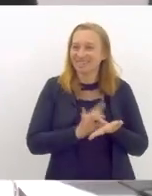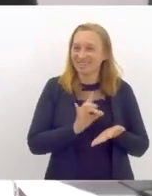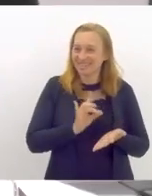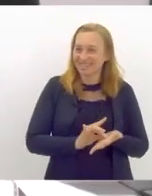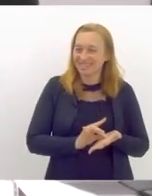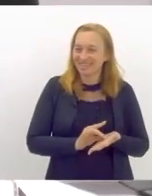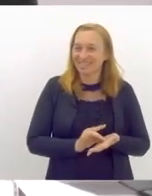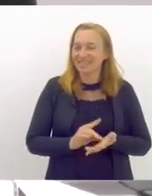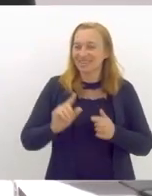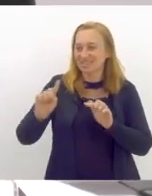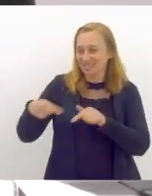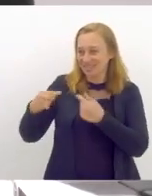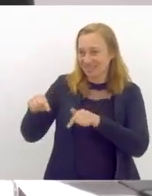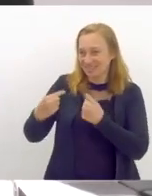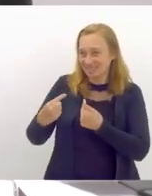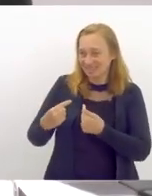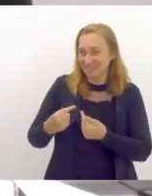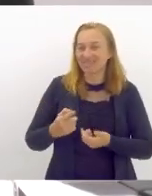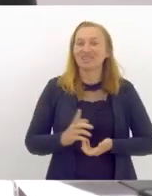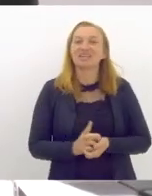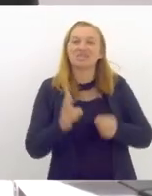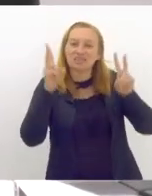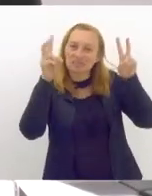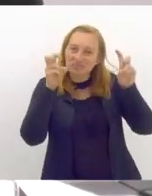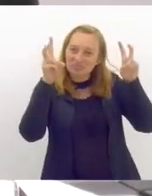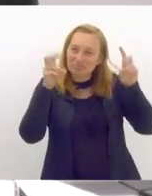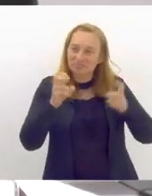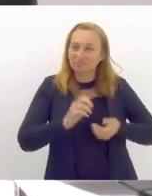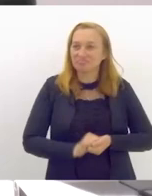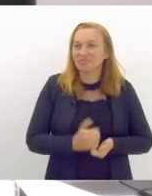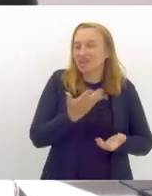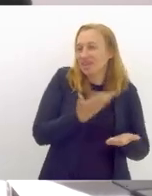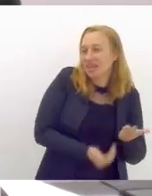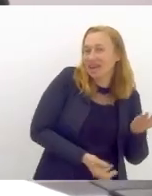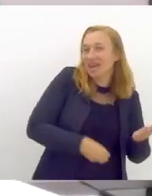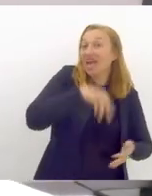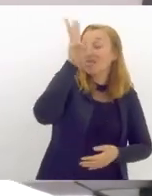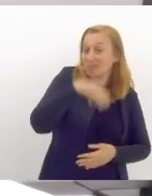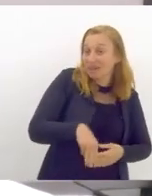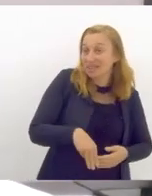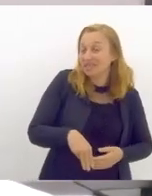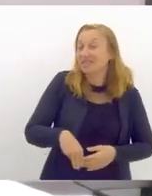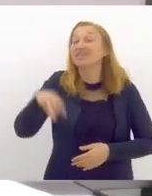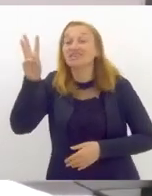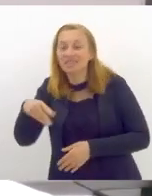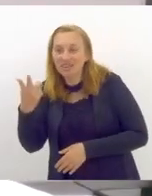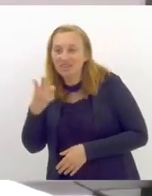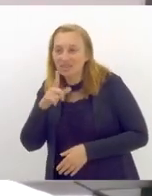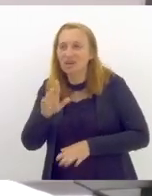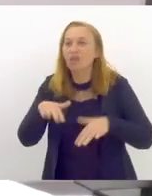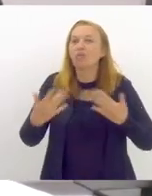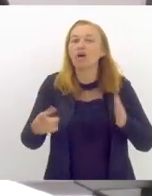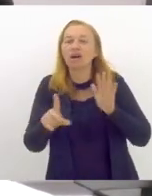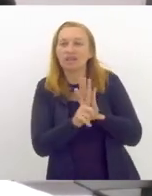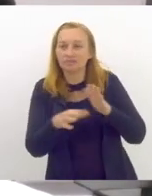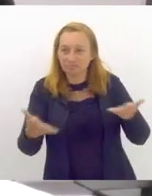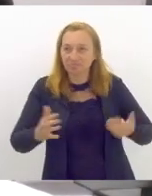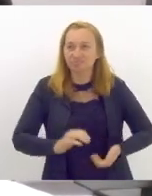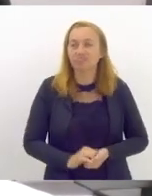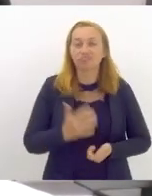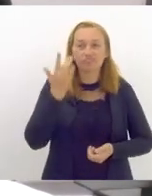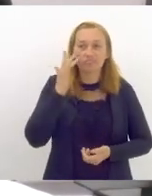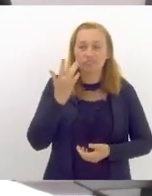eu fui provocado para essa questão quem perde quem ganha como que era Qual é a lei que deixa de ser eu acho que